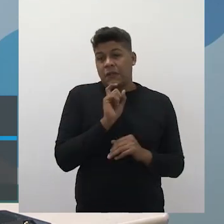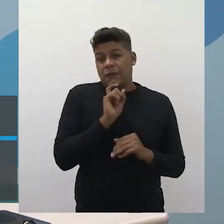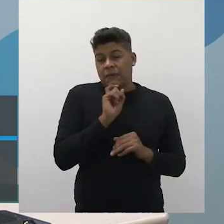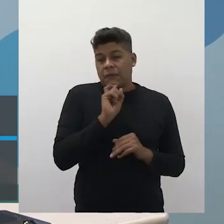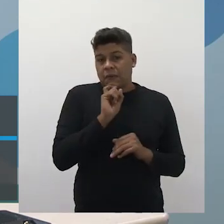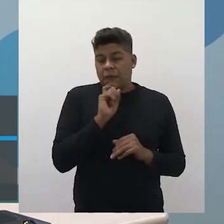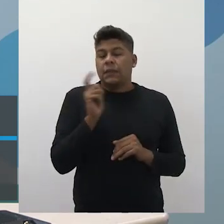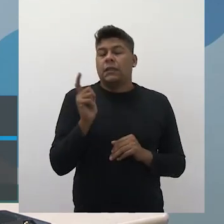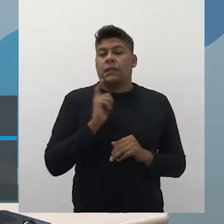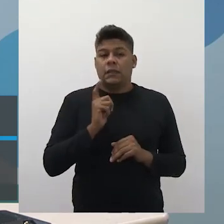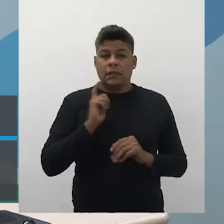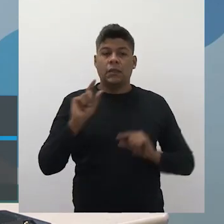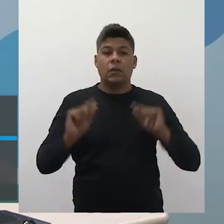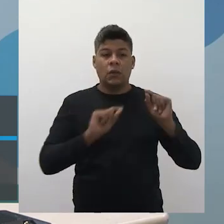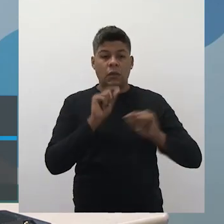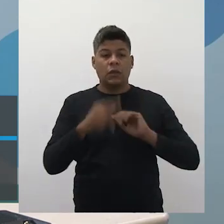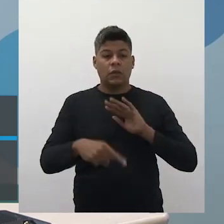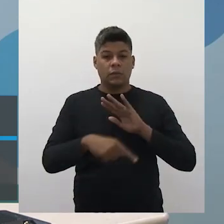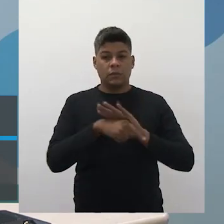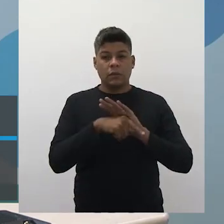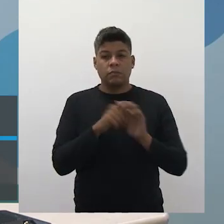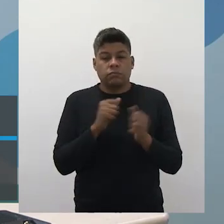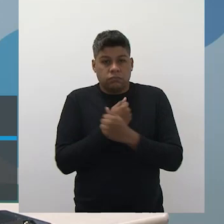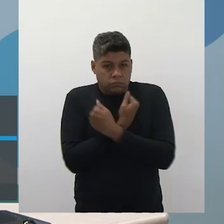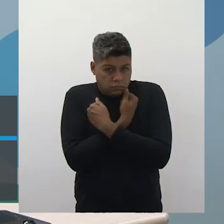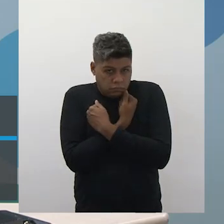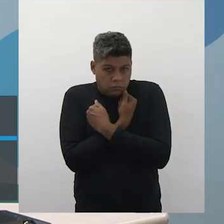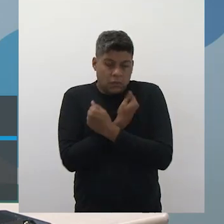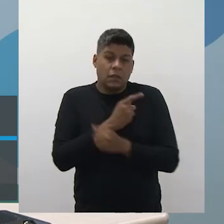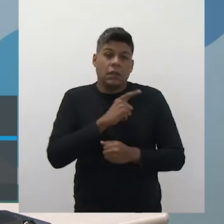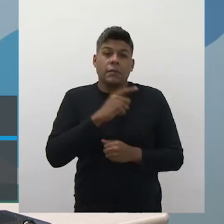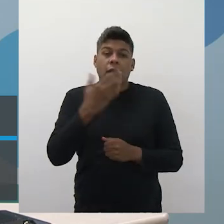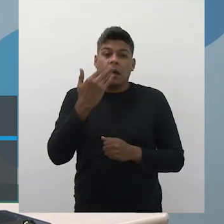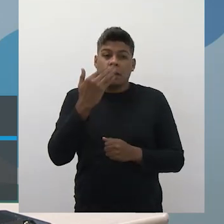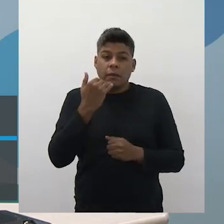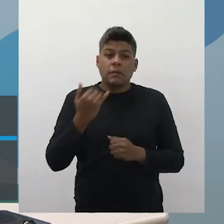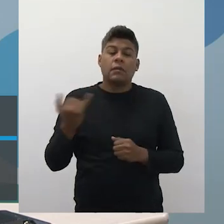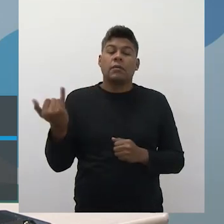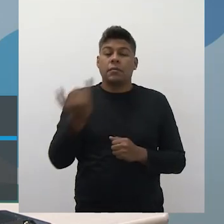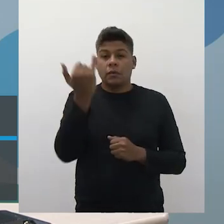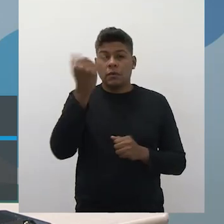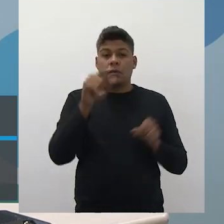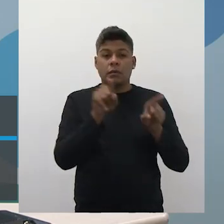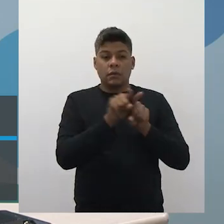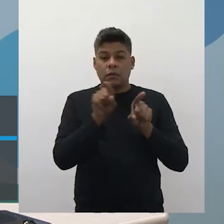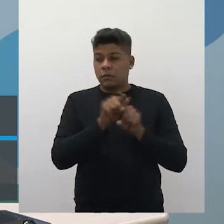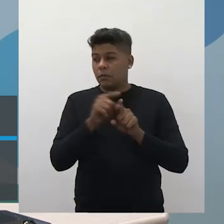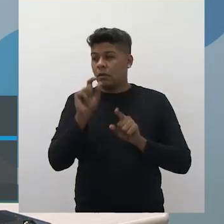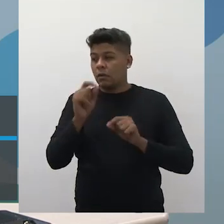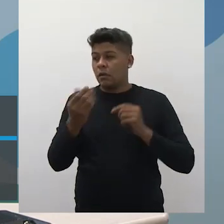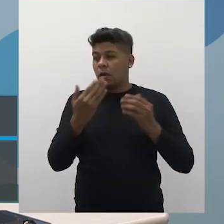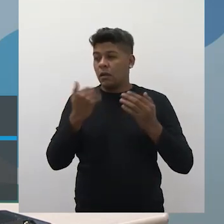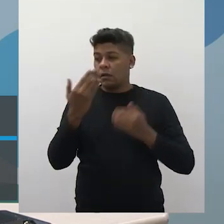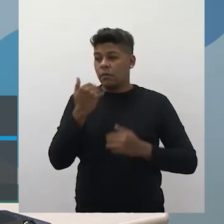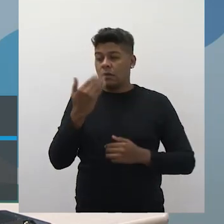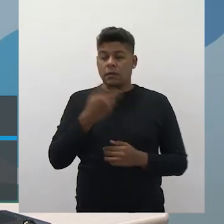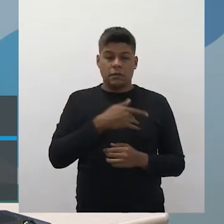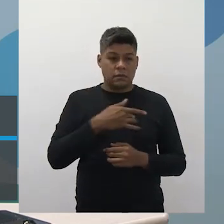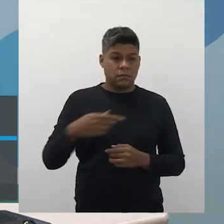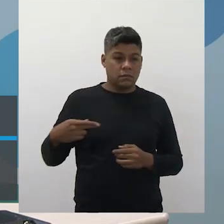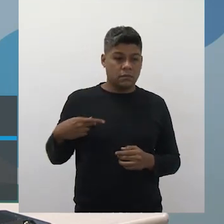intenso, além da questão do agasalhamento, também a alimentação é importante, né? Preferência uma alimentação saudável.